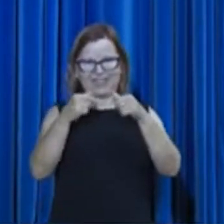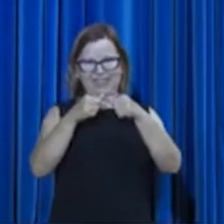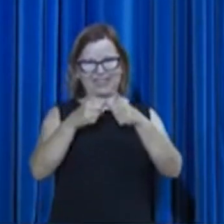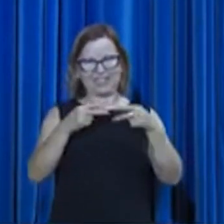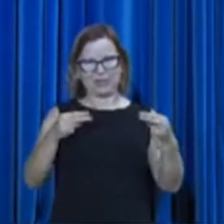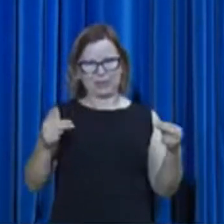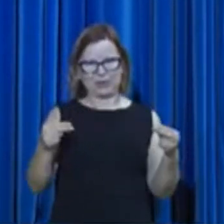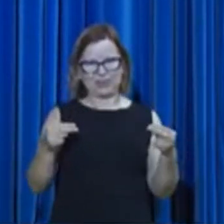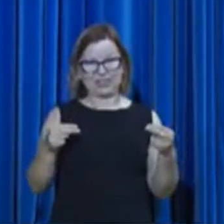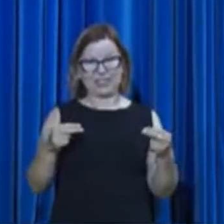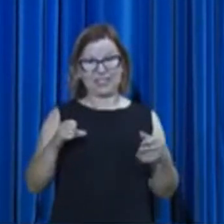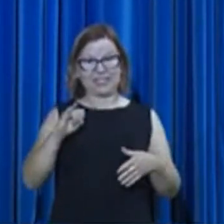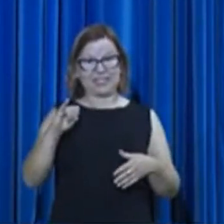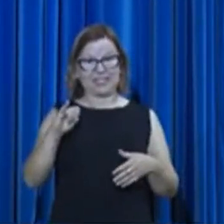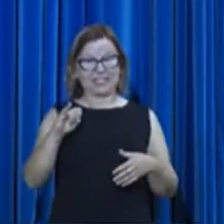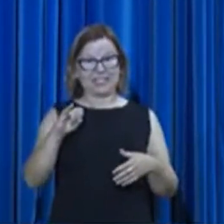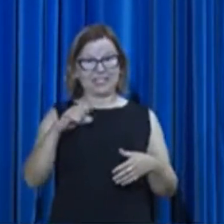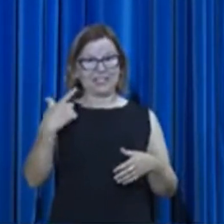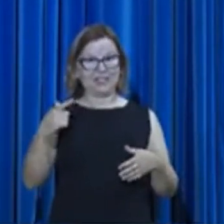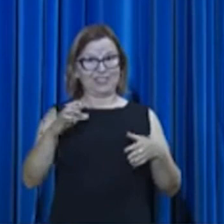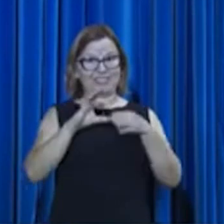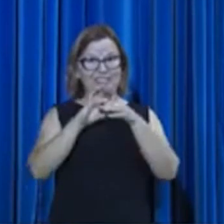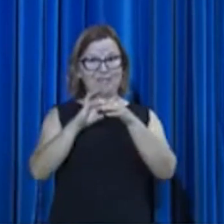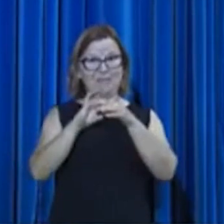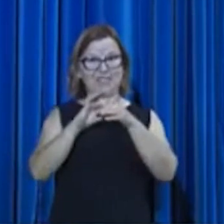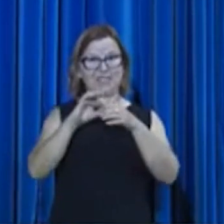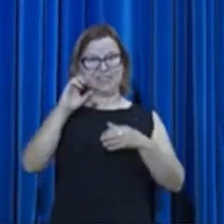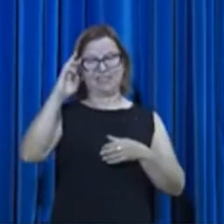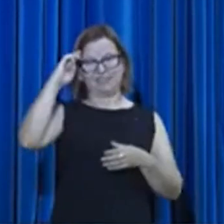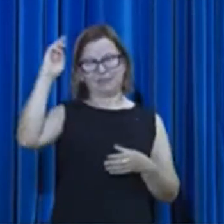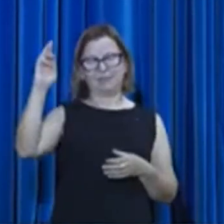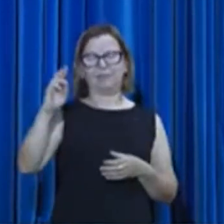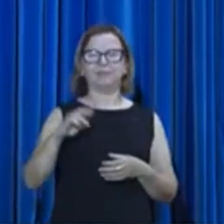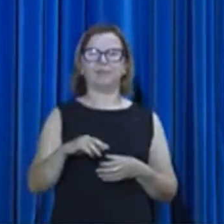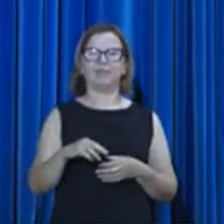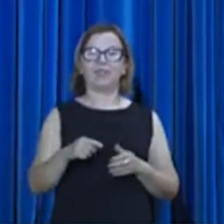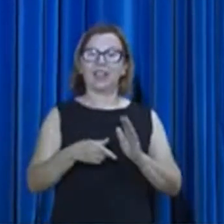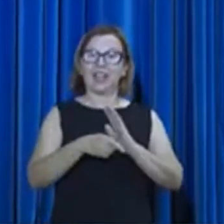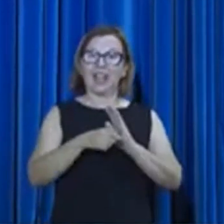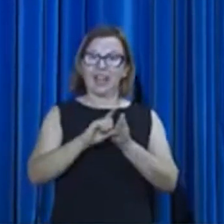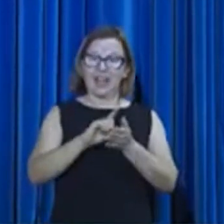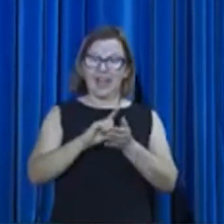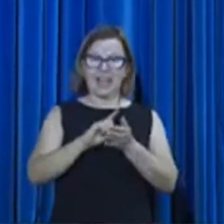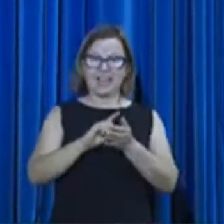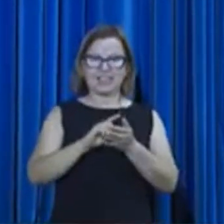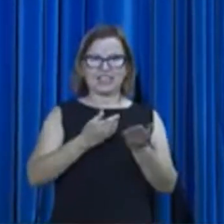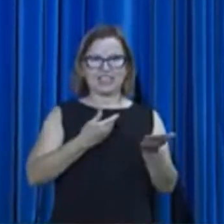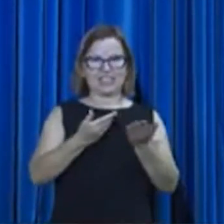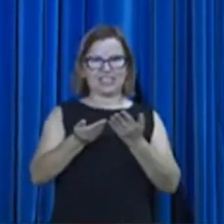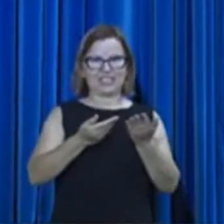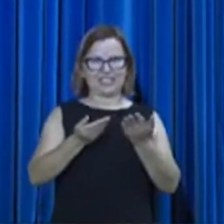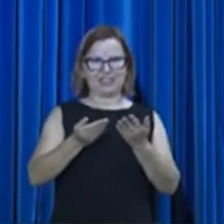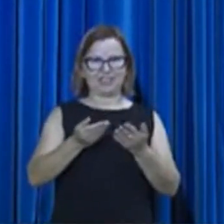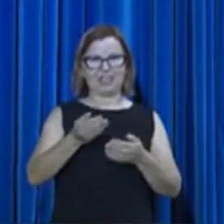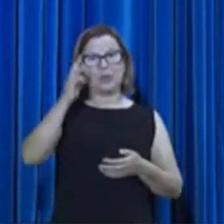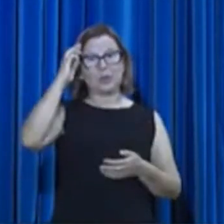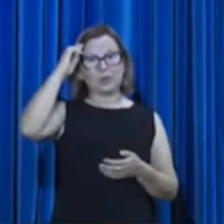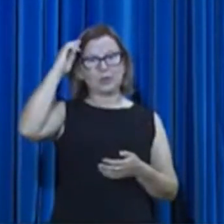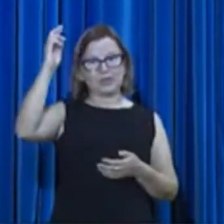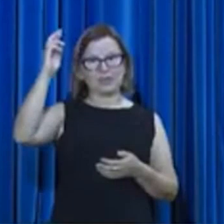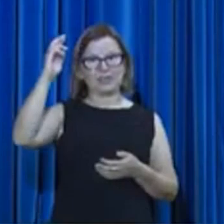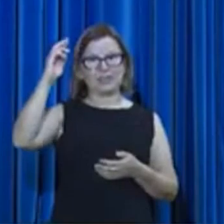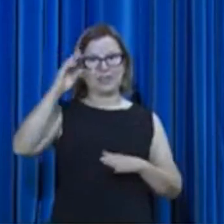do servir, o Senhor chamou Adão e Eva para a comunhão com Ele. O servir veio como